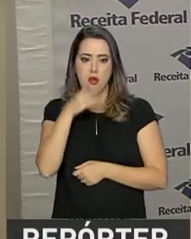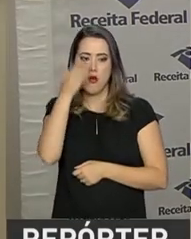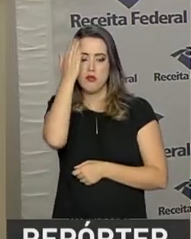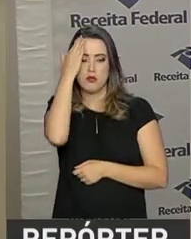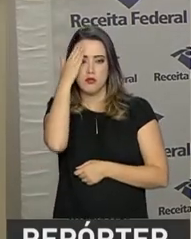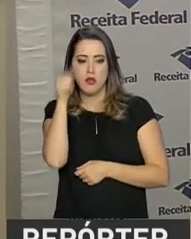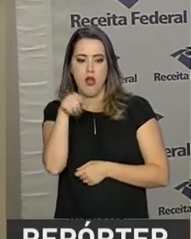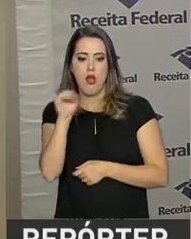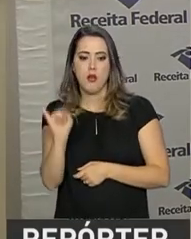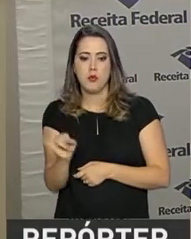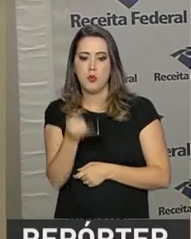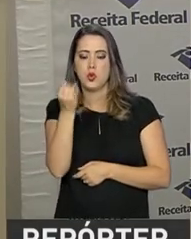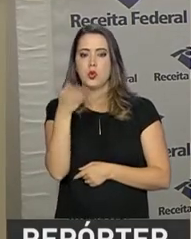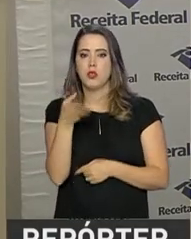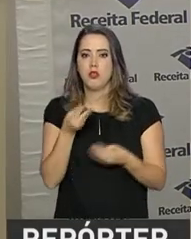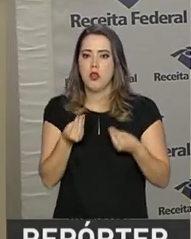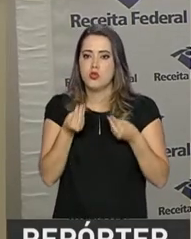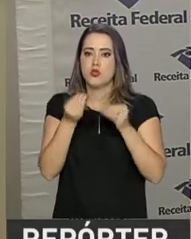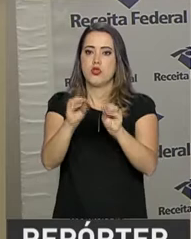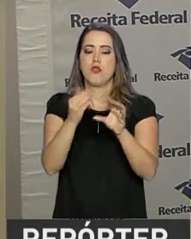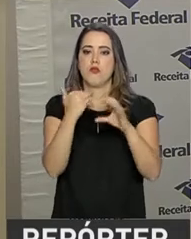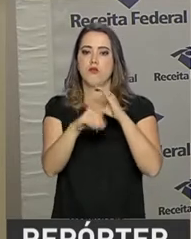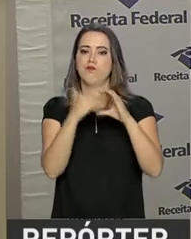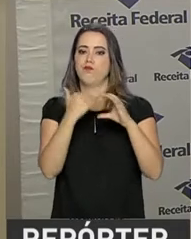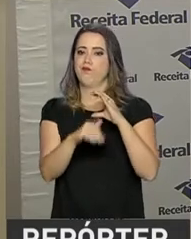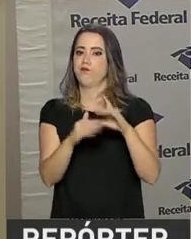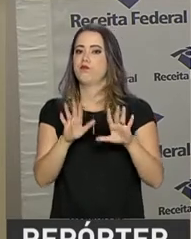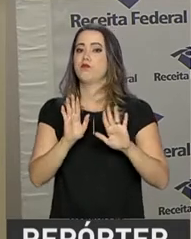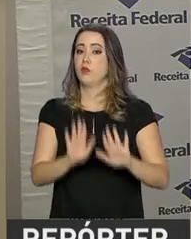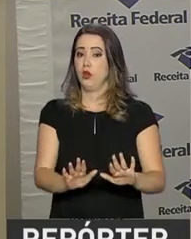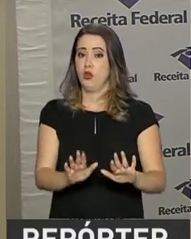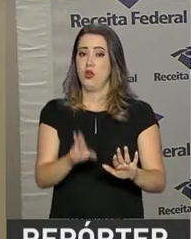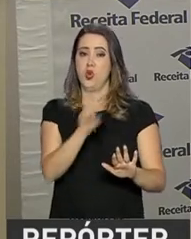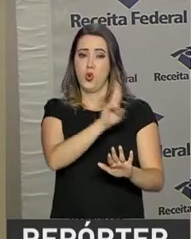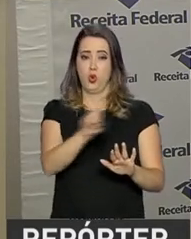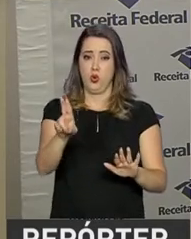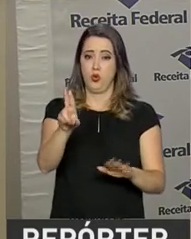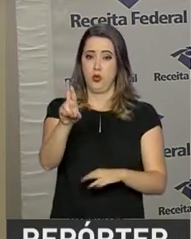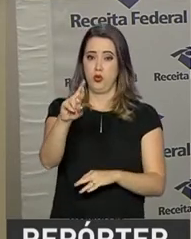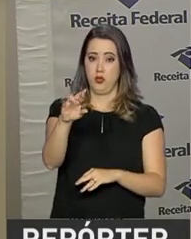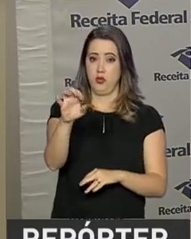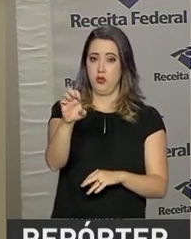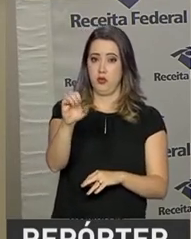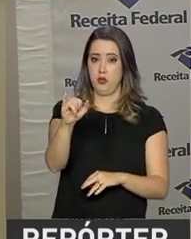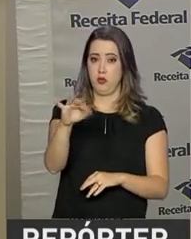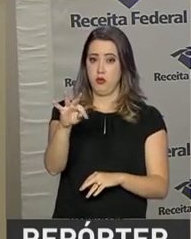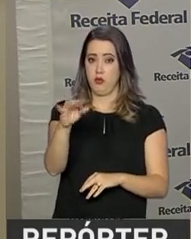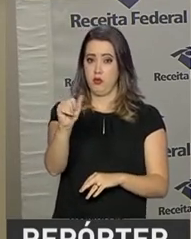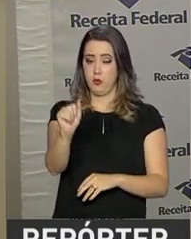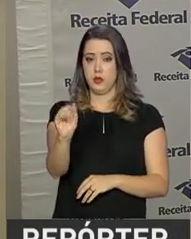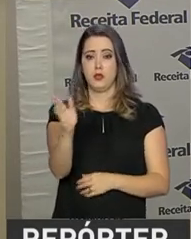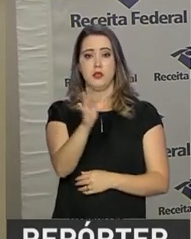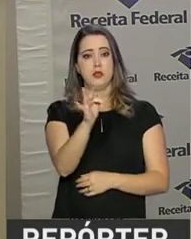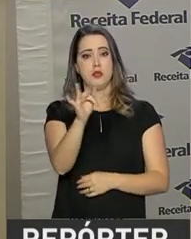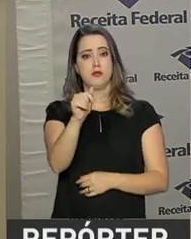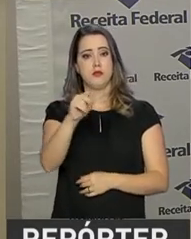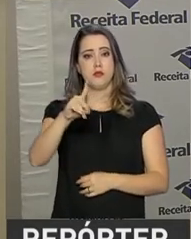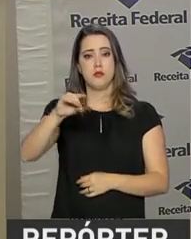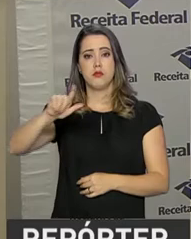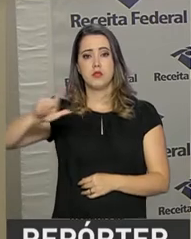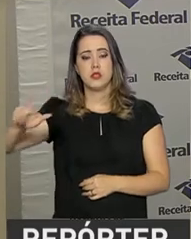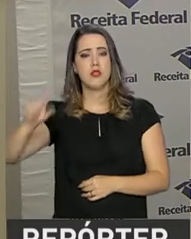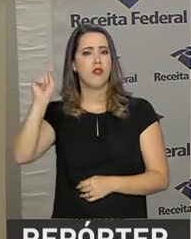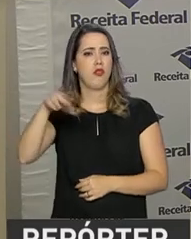em época declaração de imposto de renda também o nome da receita federal é muito utilizada para